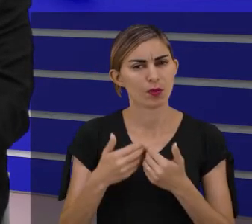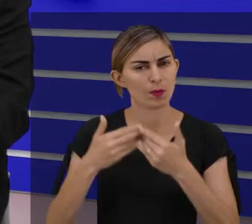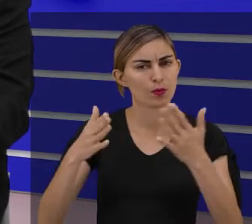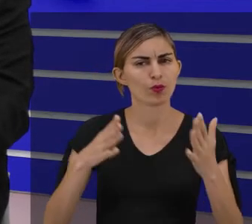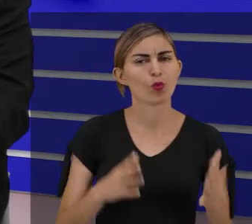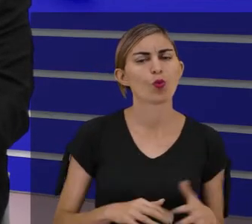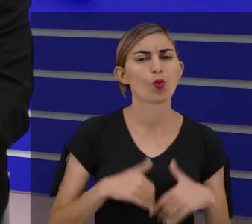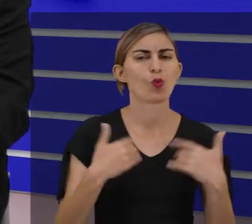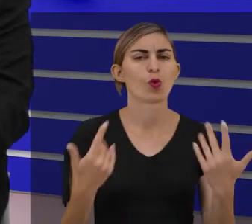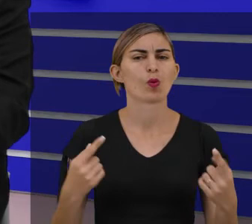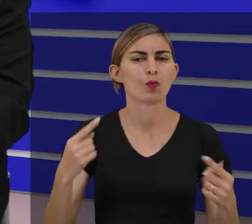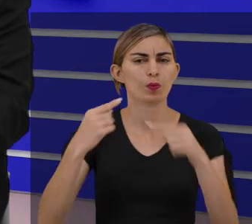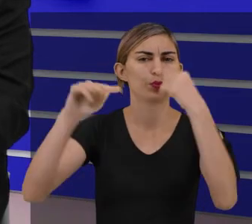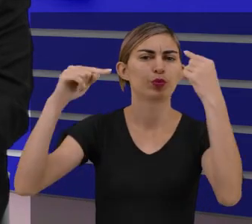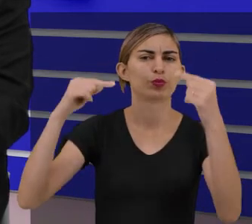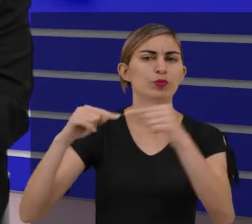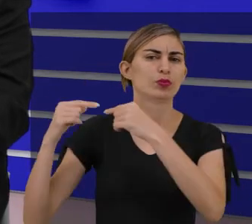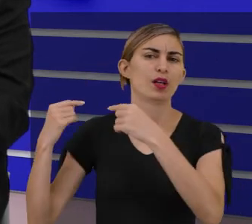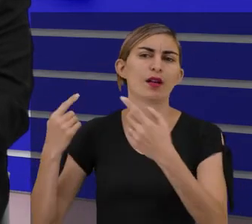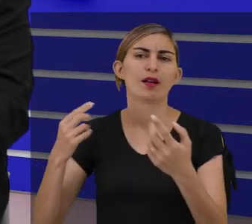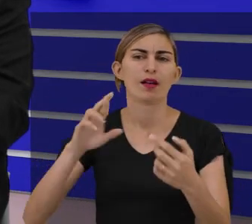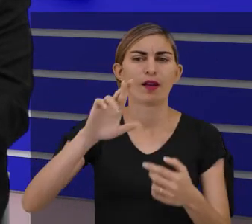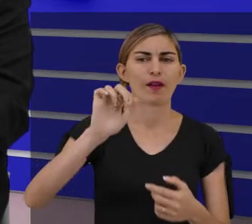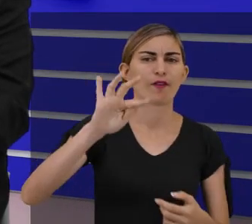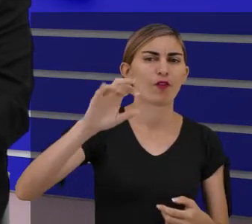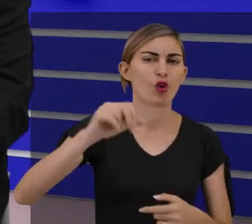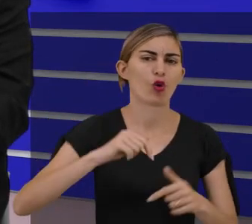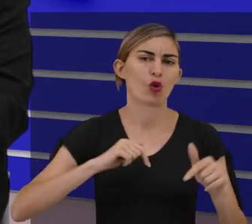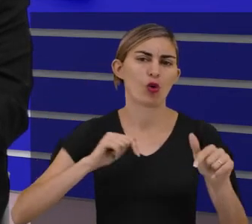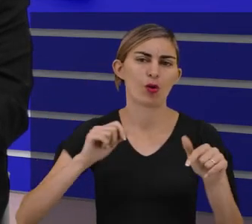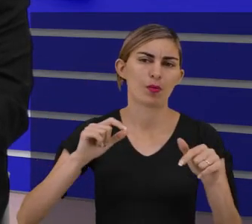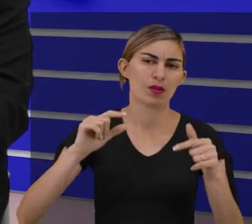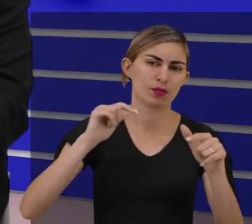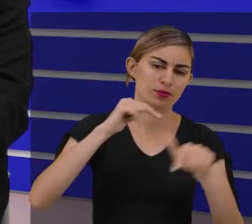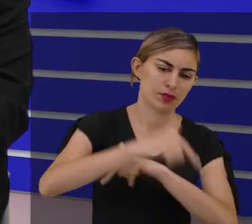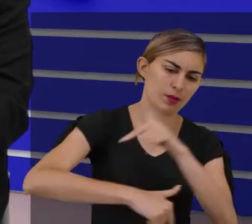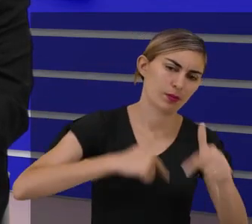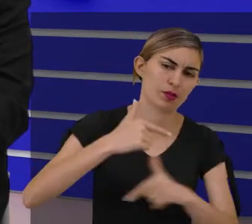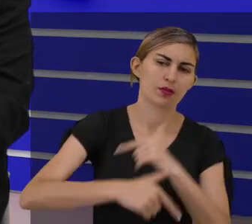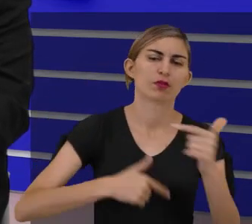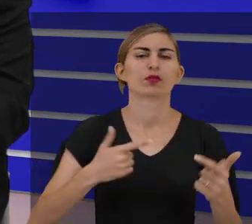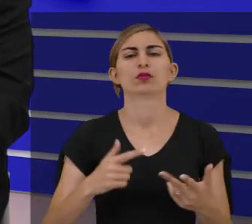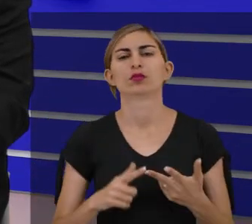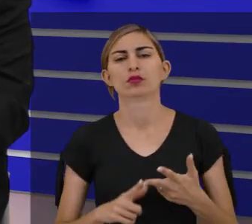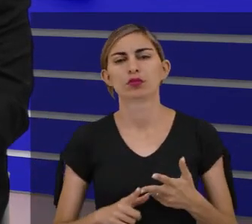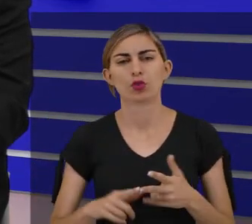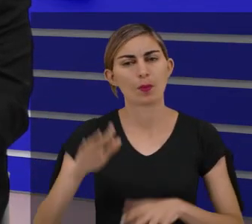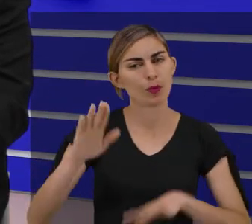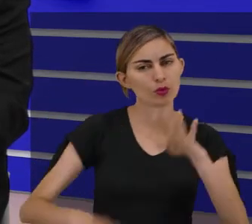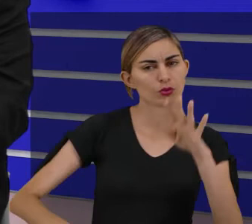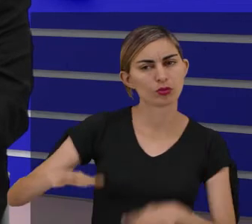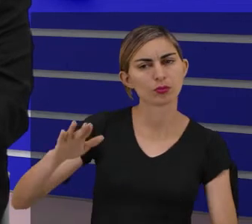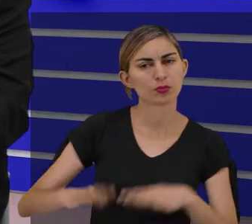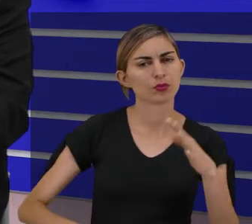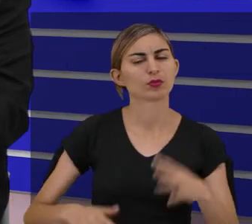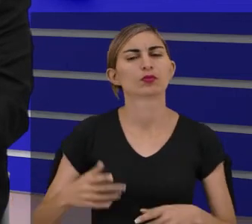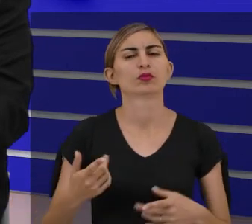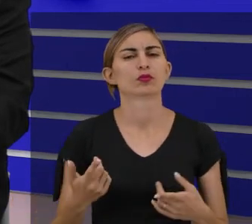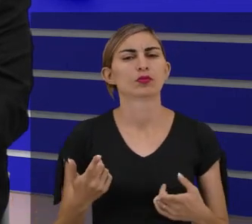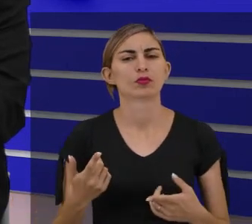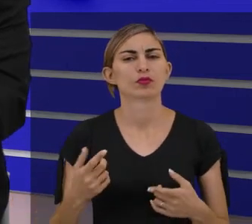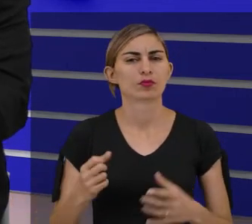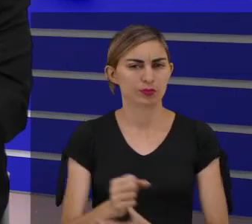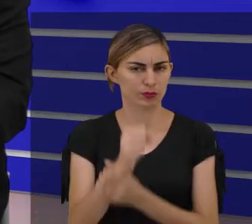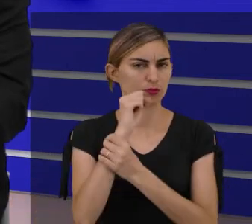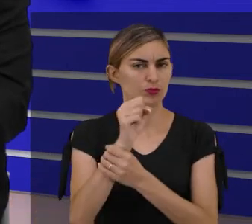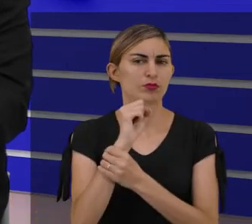são os impactos dessa reforma trabalhista na relação do trabalho, na precarização do trabalho, na possibilidade até